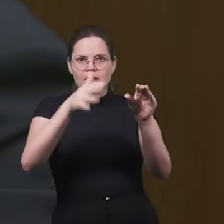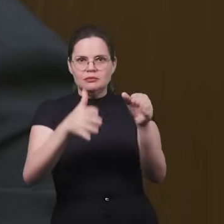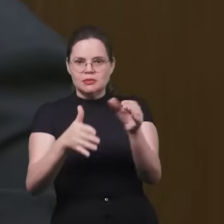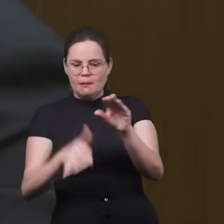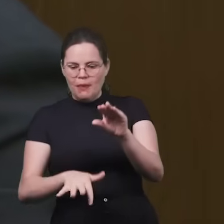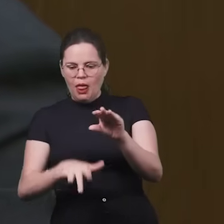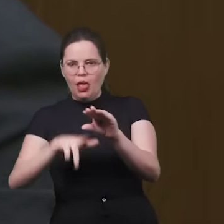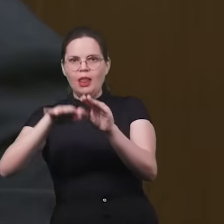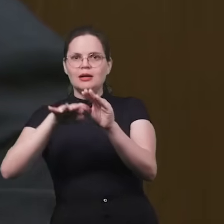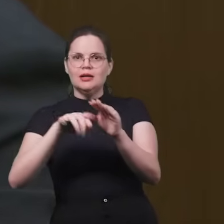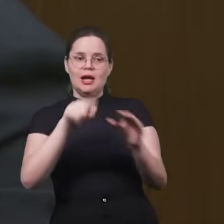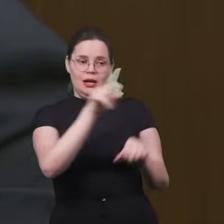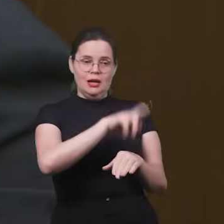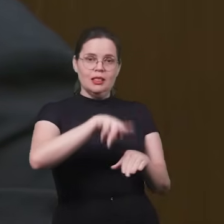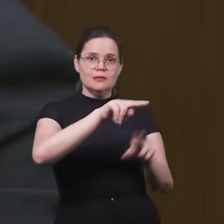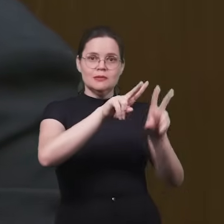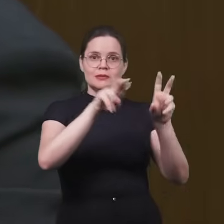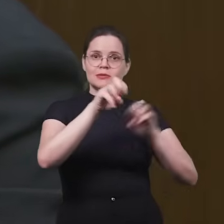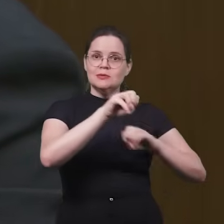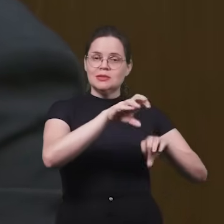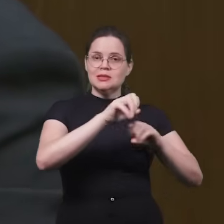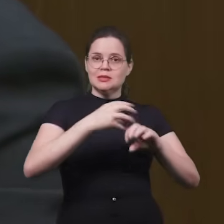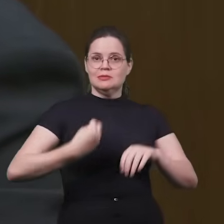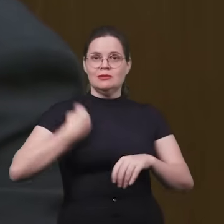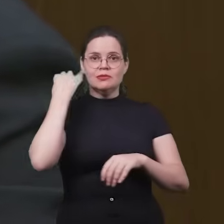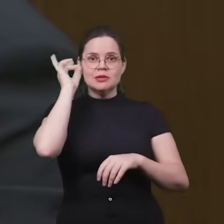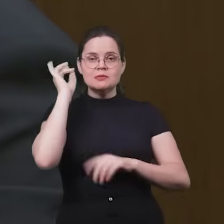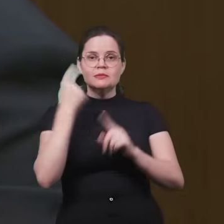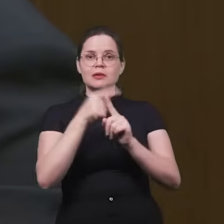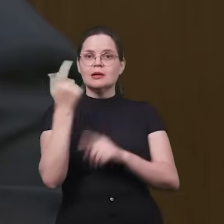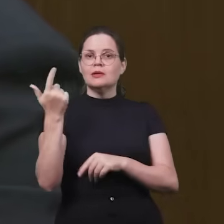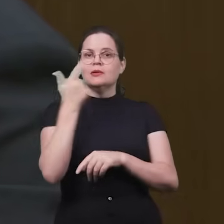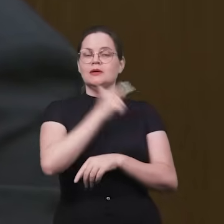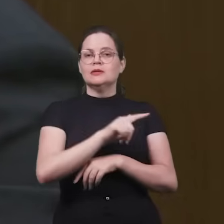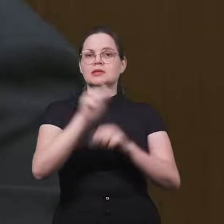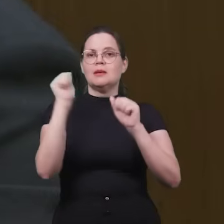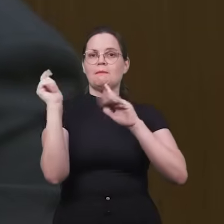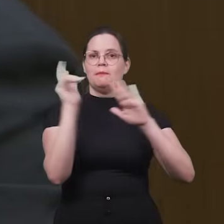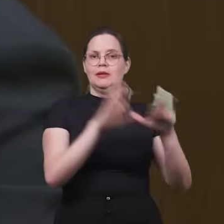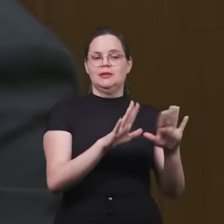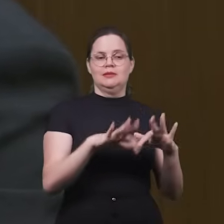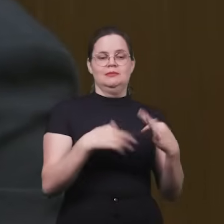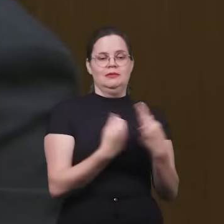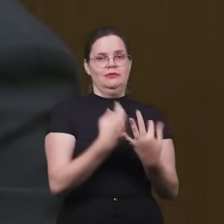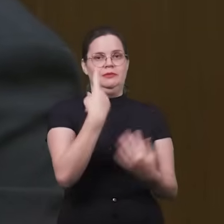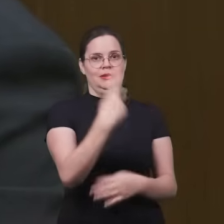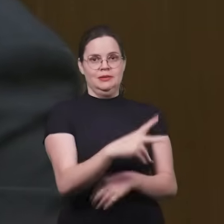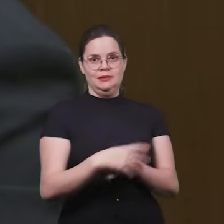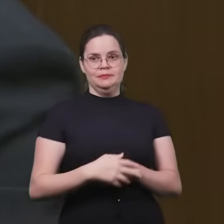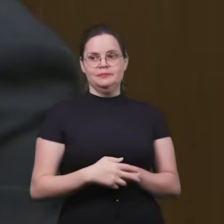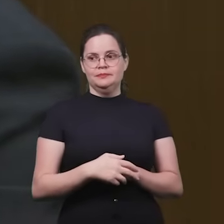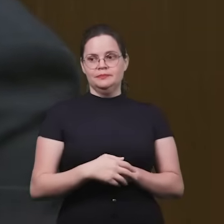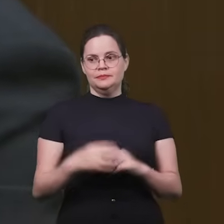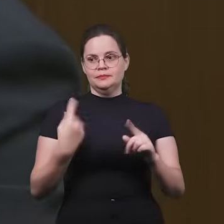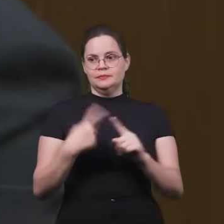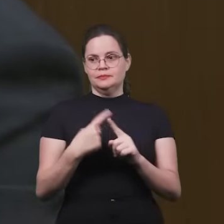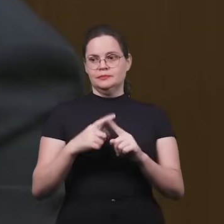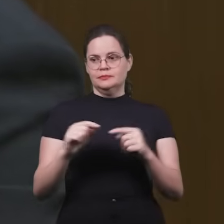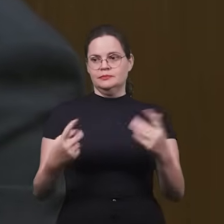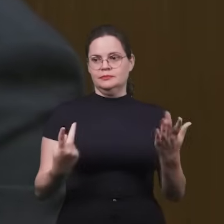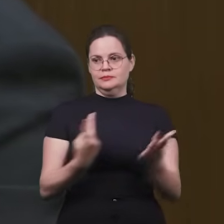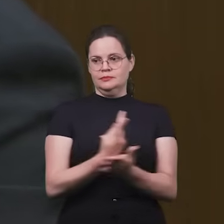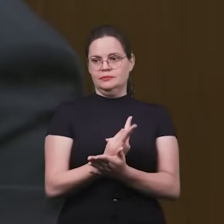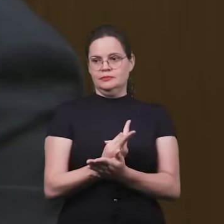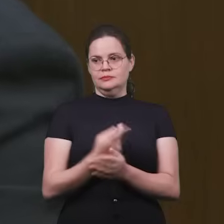atrair a questão, né, da bênção de Deus para sua família. Porque ela